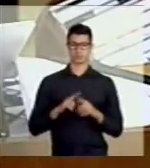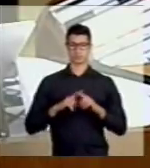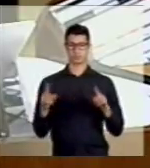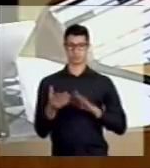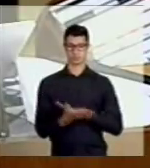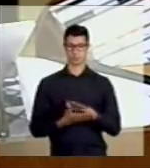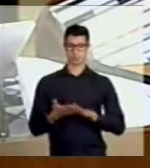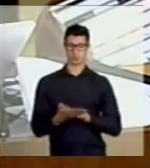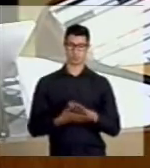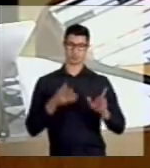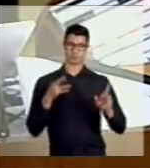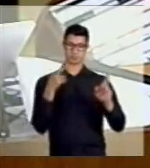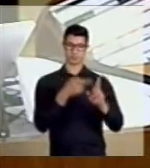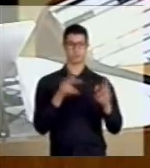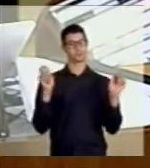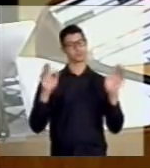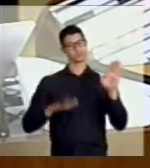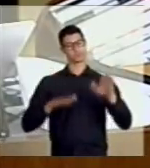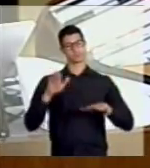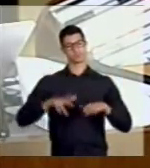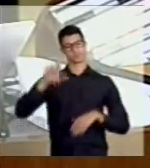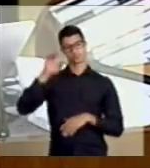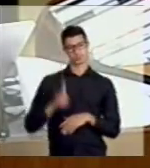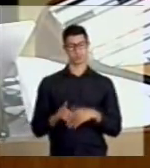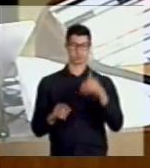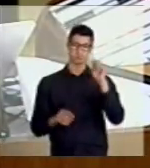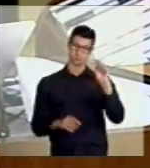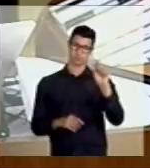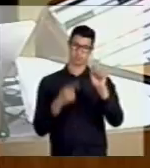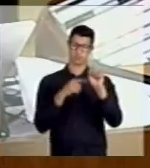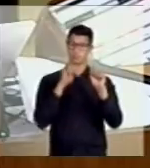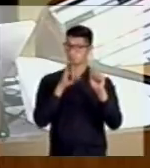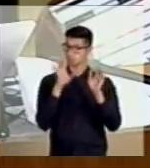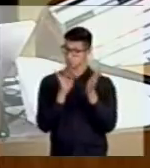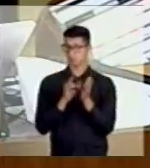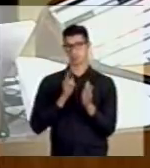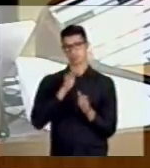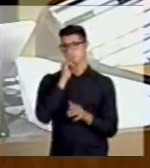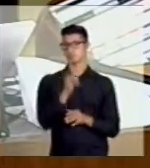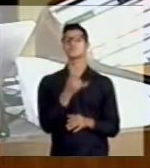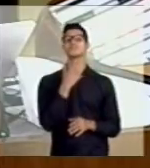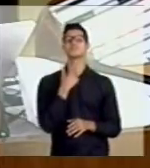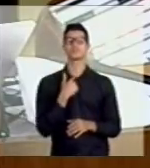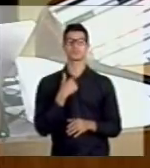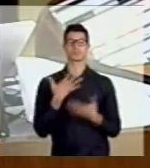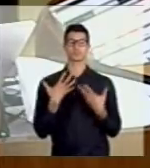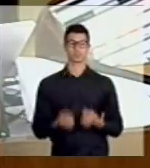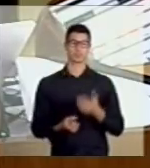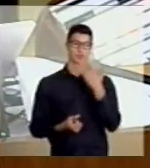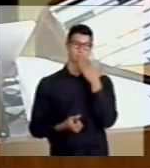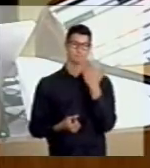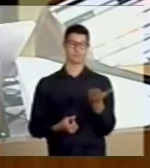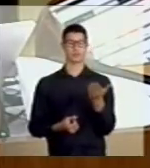nenhum deles referente aos possíveis direitos das partes. A. Se realmente houve uma declaração de vontade de reconhecer o